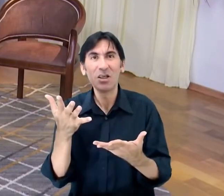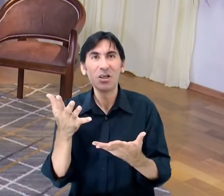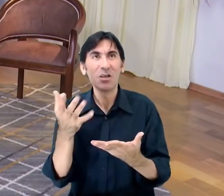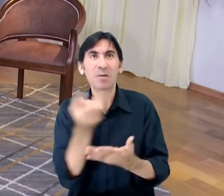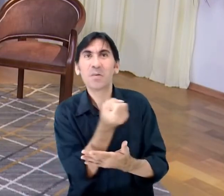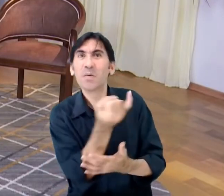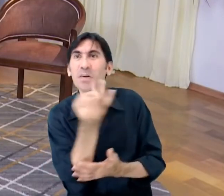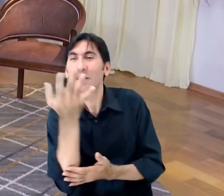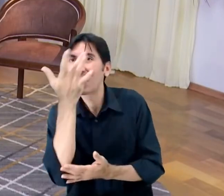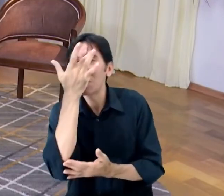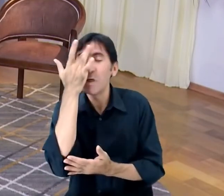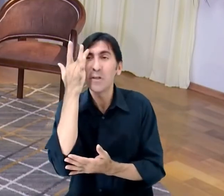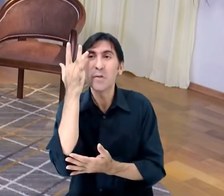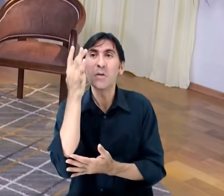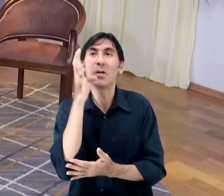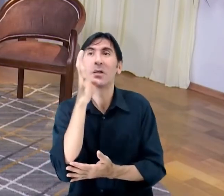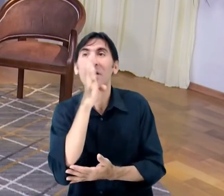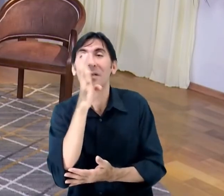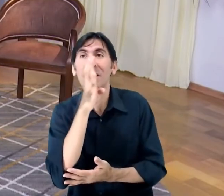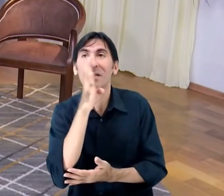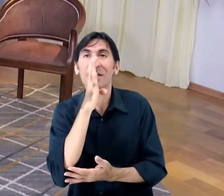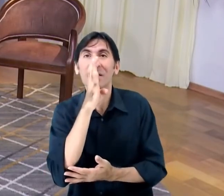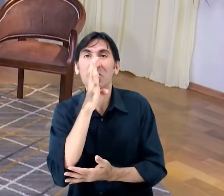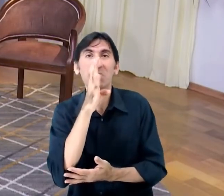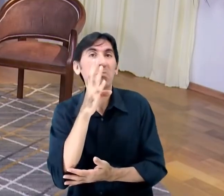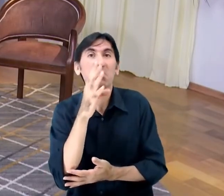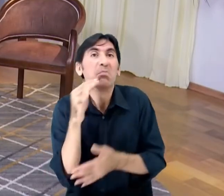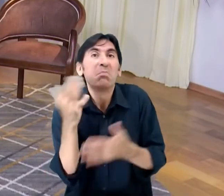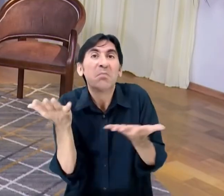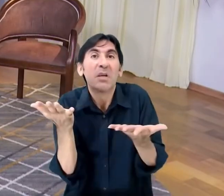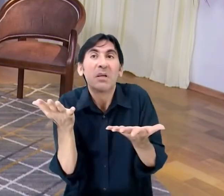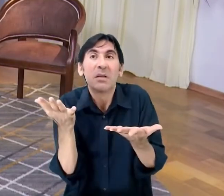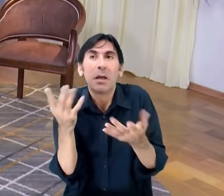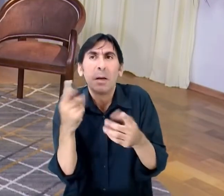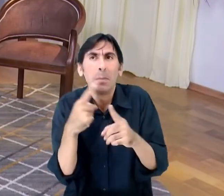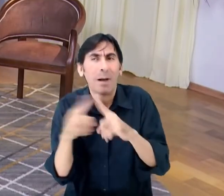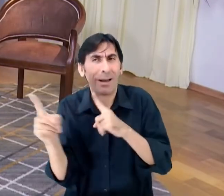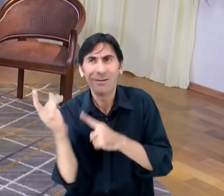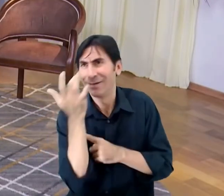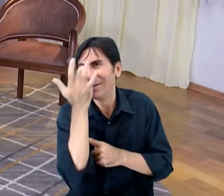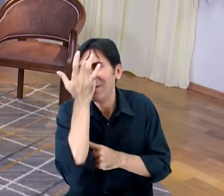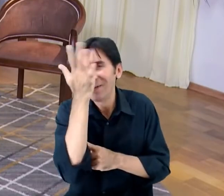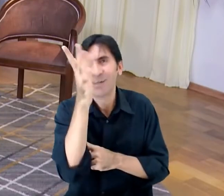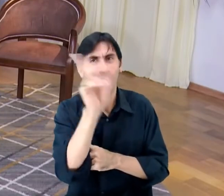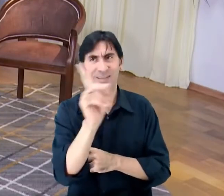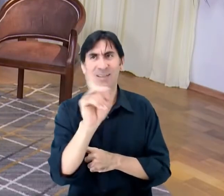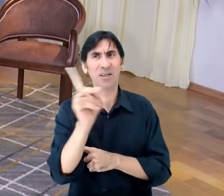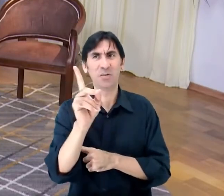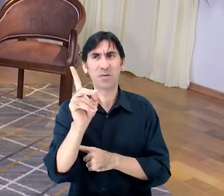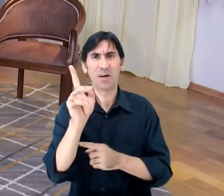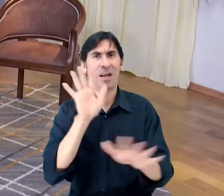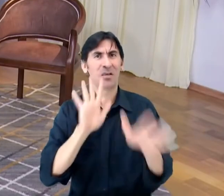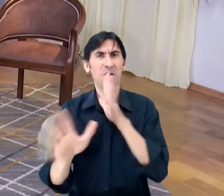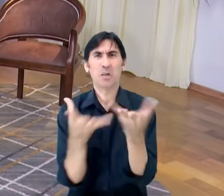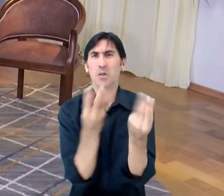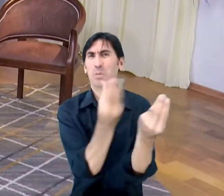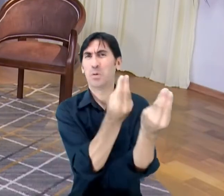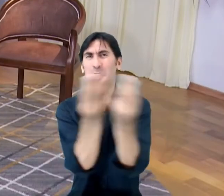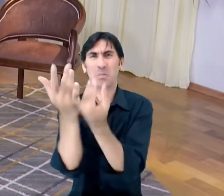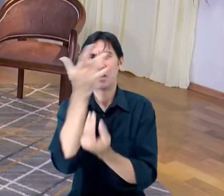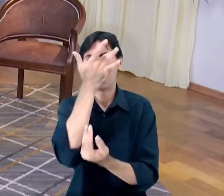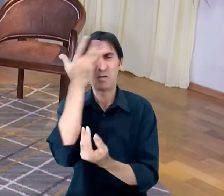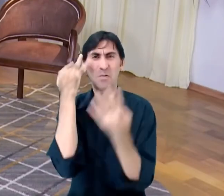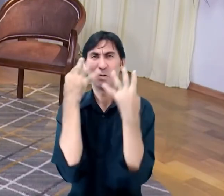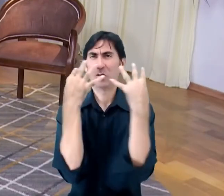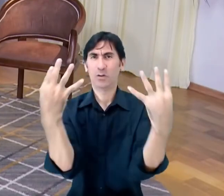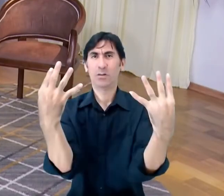aí diante das câmeras. Mas não é fácil falar para muita gente. Mas é muito mais fácil